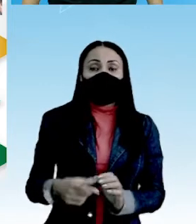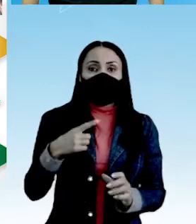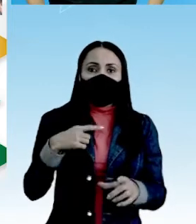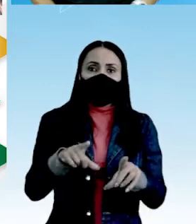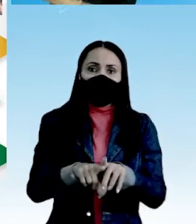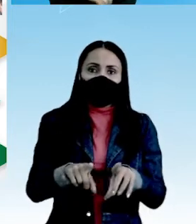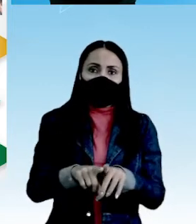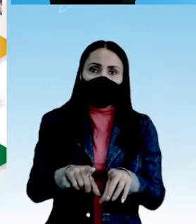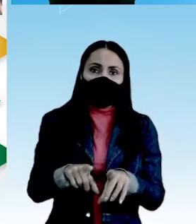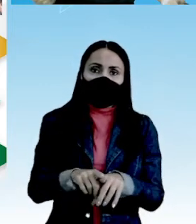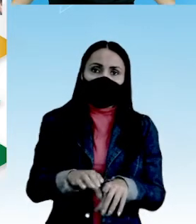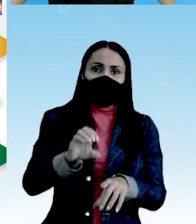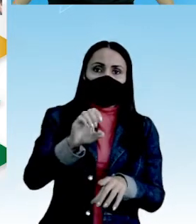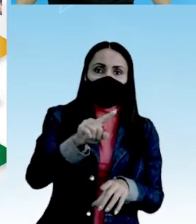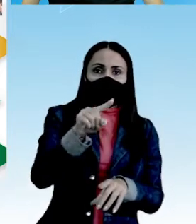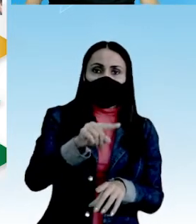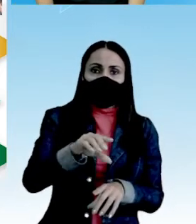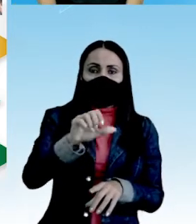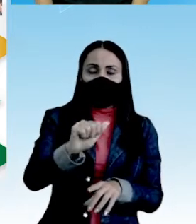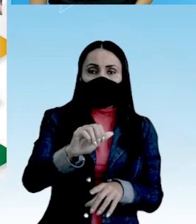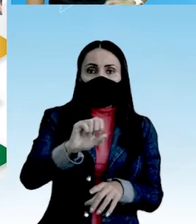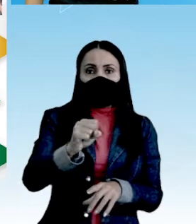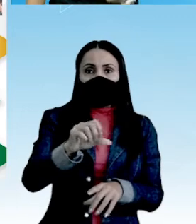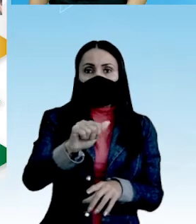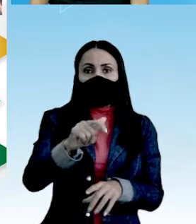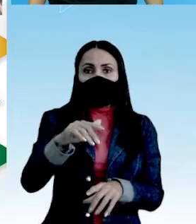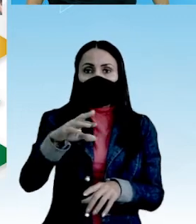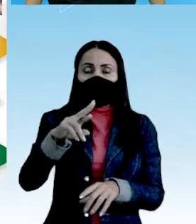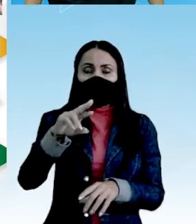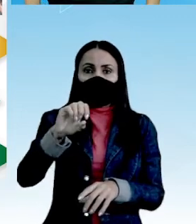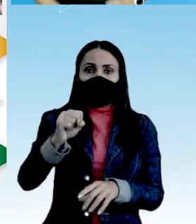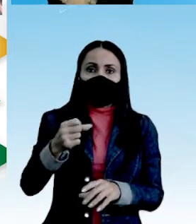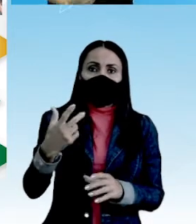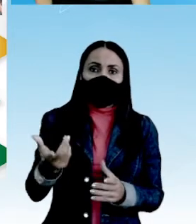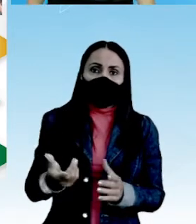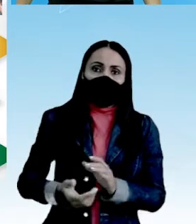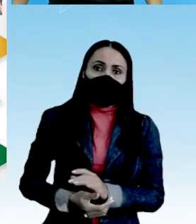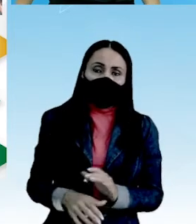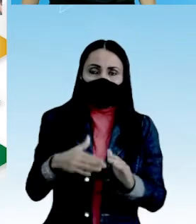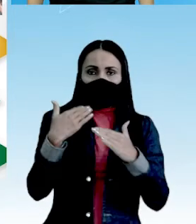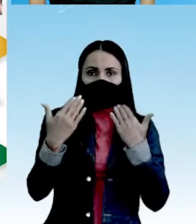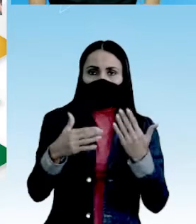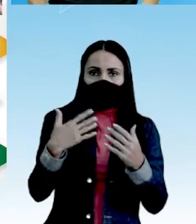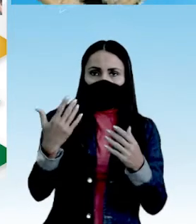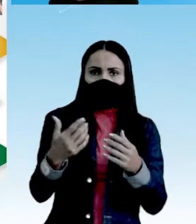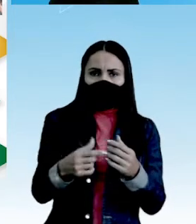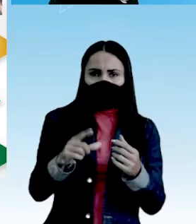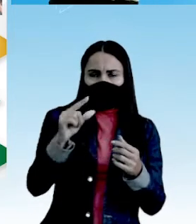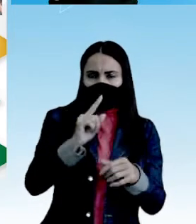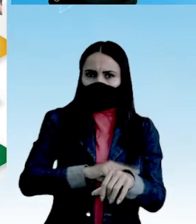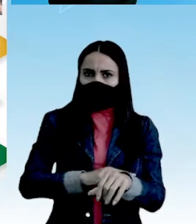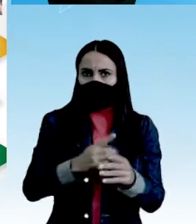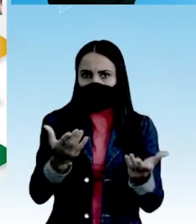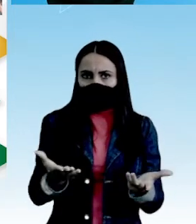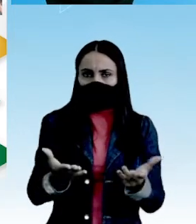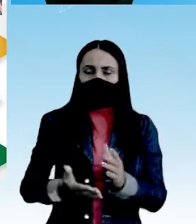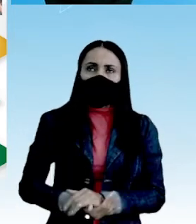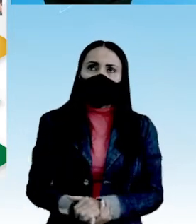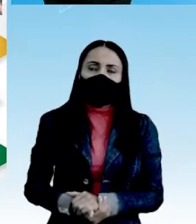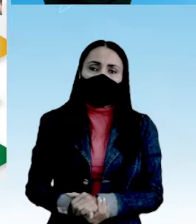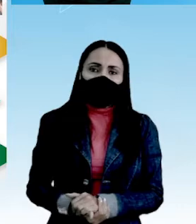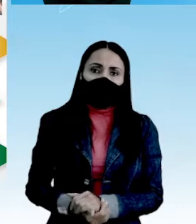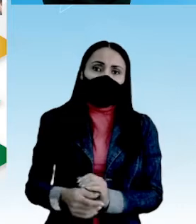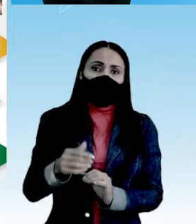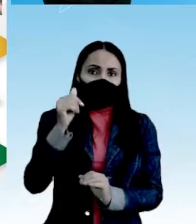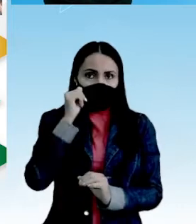Elza Soares, que foi uma das maiores cantoras que o Brasil já teve, né? Que nos deixou recentemente. Então, as